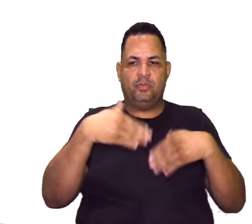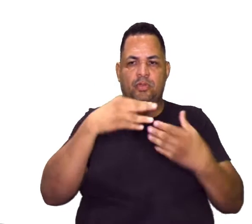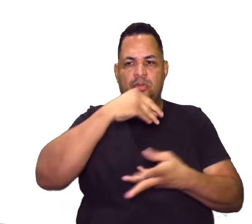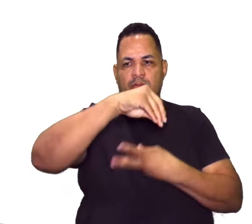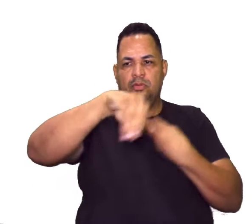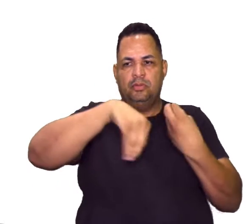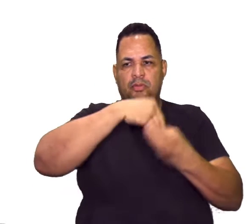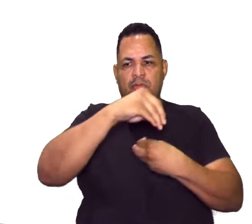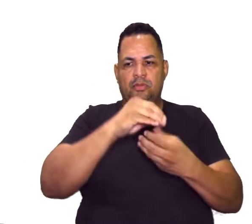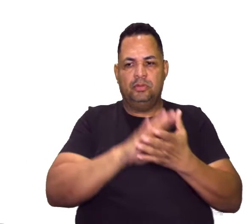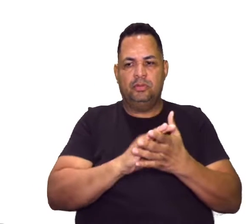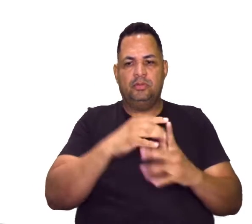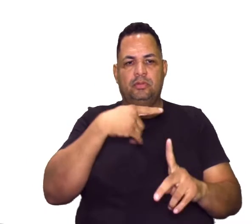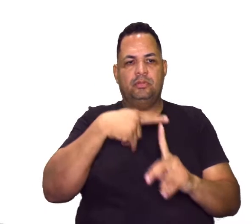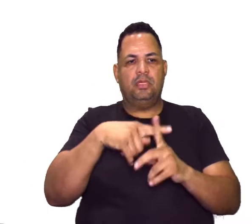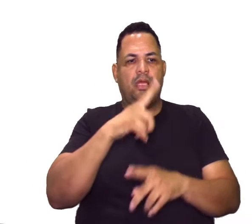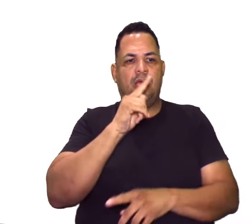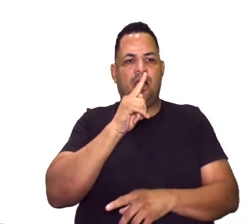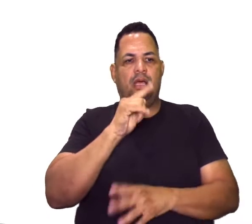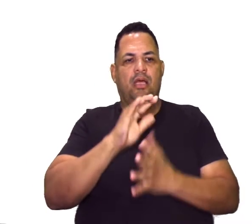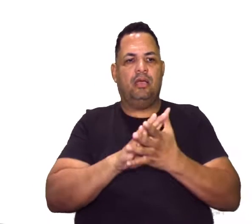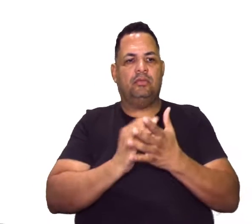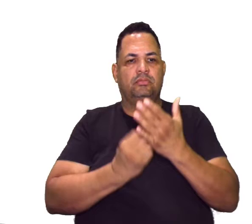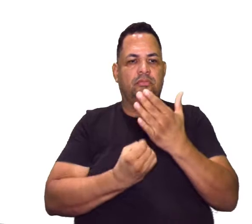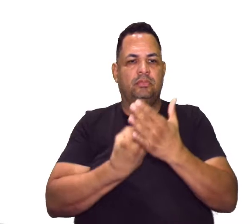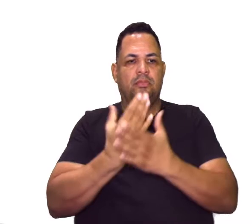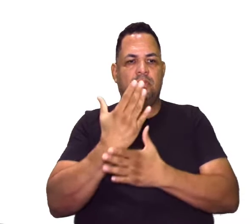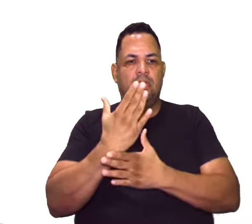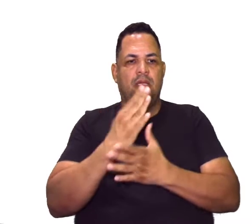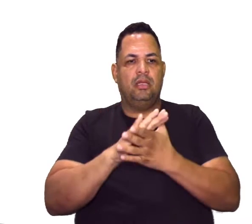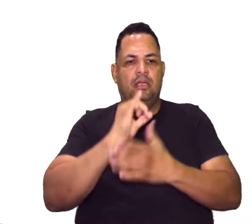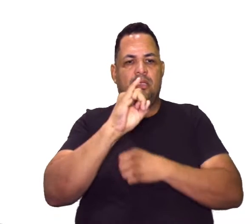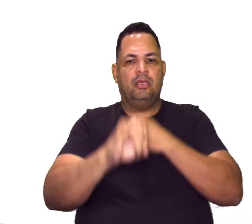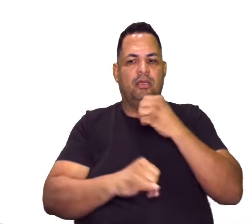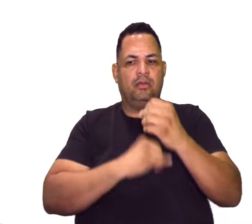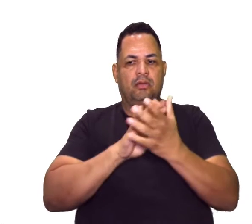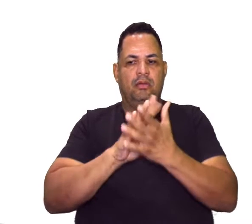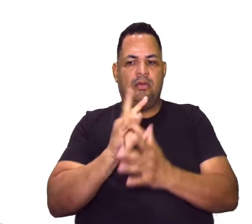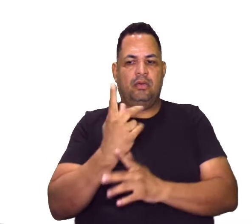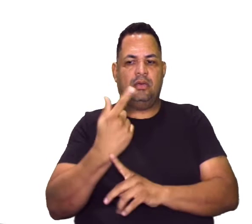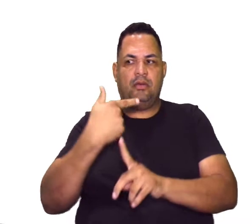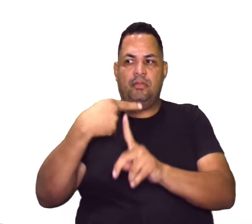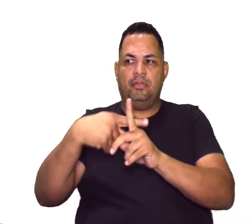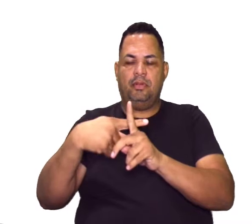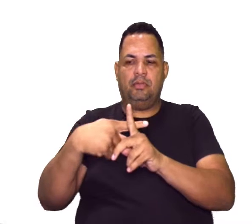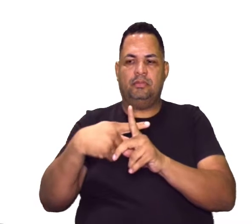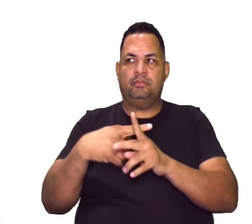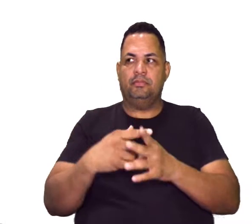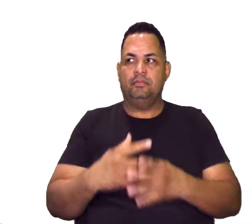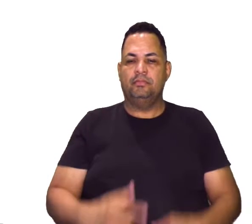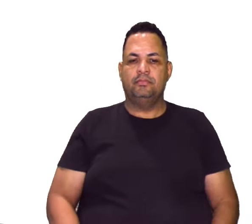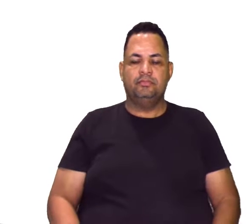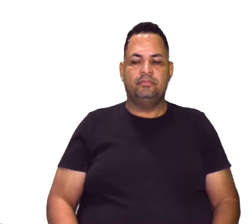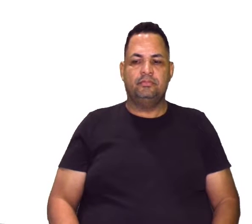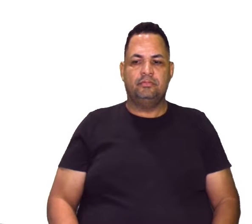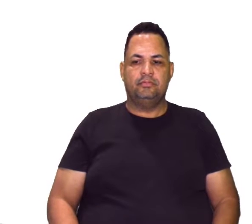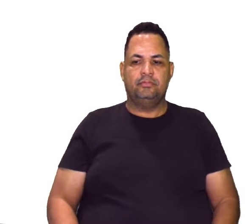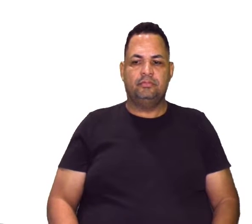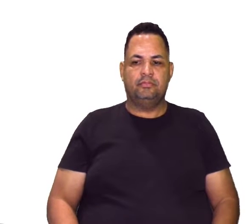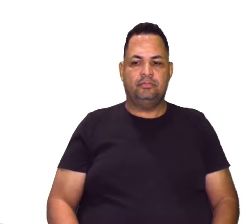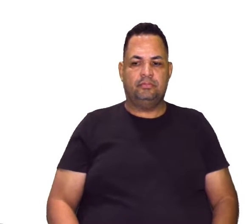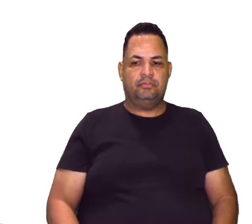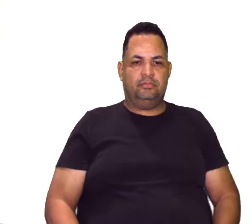quando dissolvida em água, liberam íons H+. E aí? Então, o que